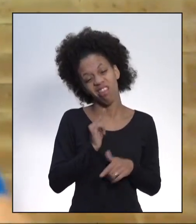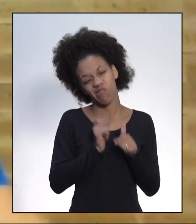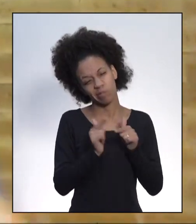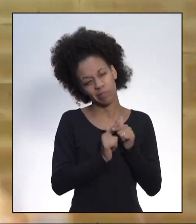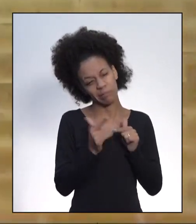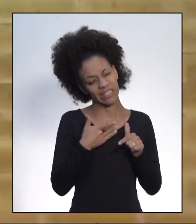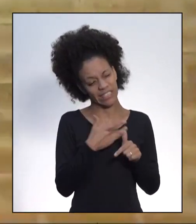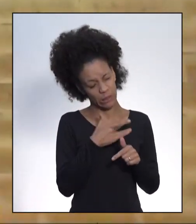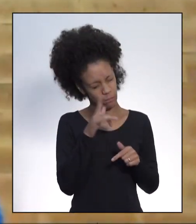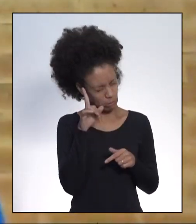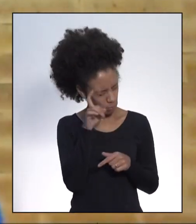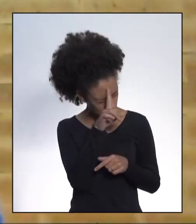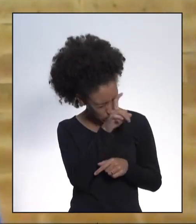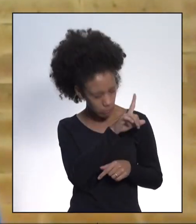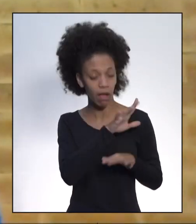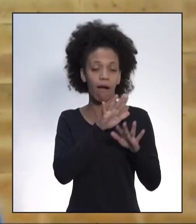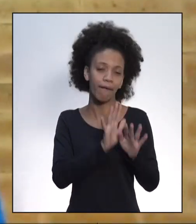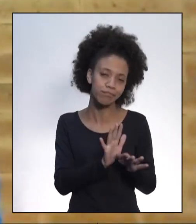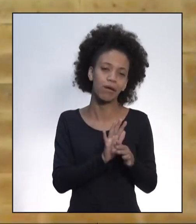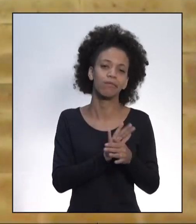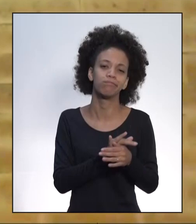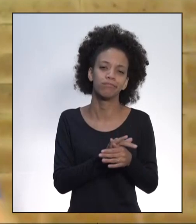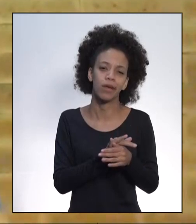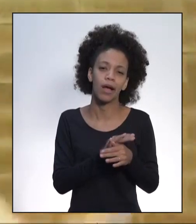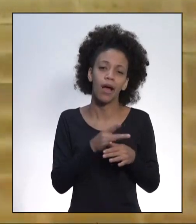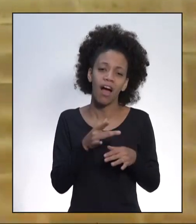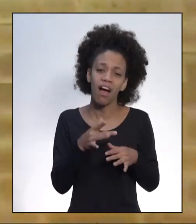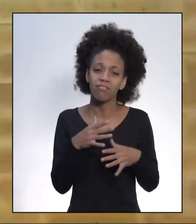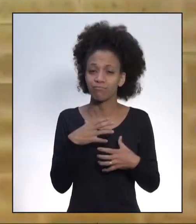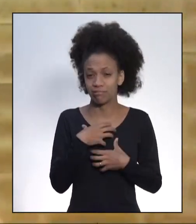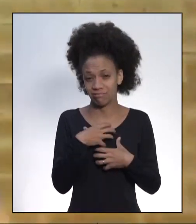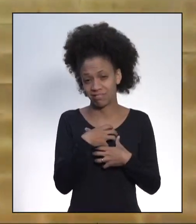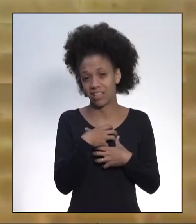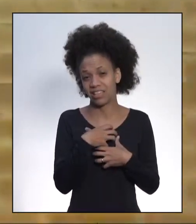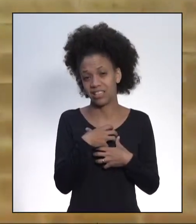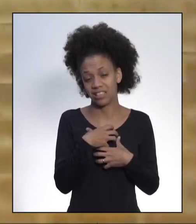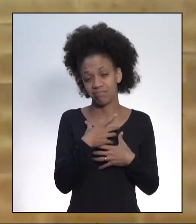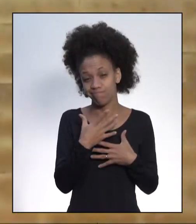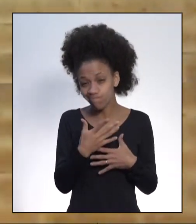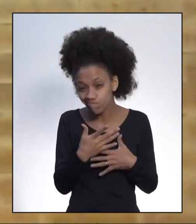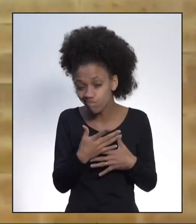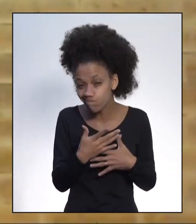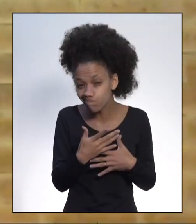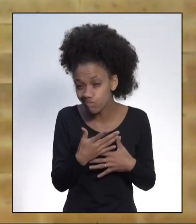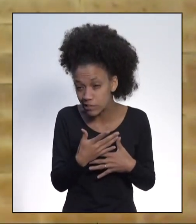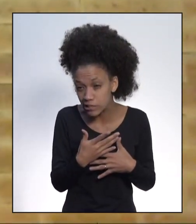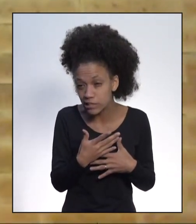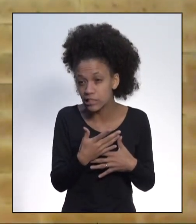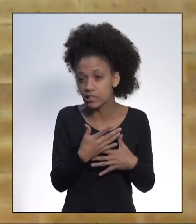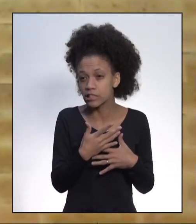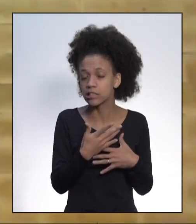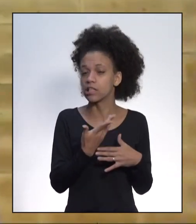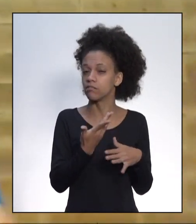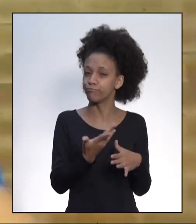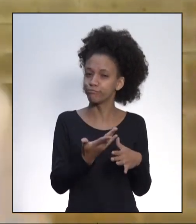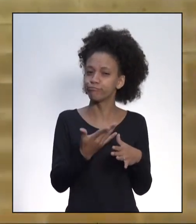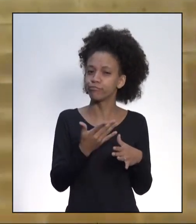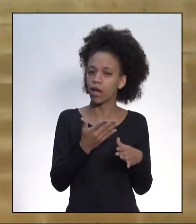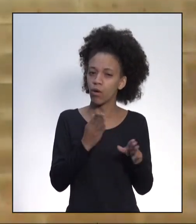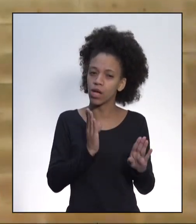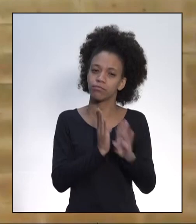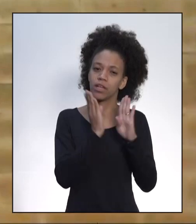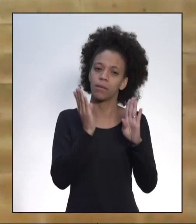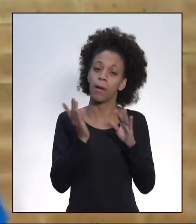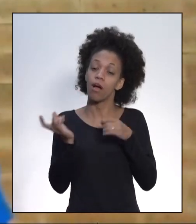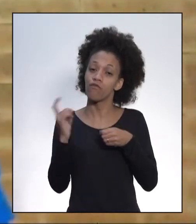mais grave, e a situação que a gente estava ali não era sustentável, então a gente acabou, junto com ela, tomando essa decisão de ela